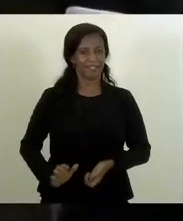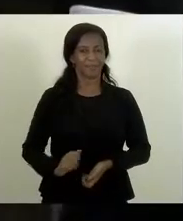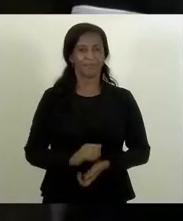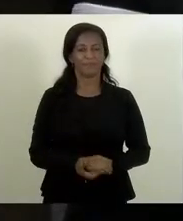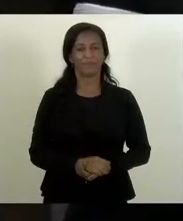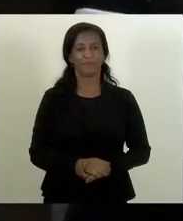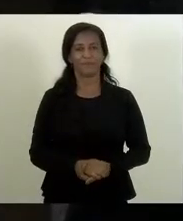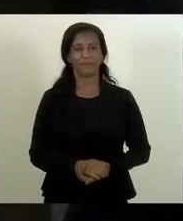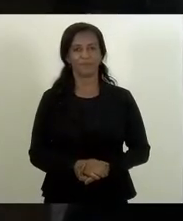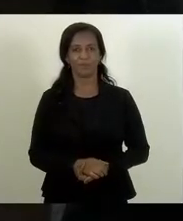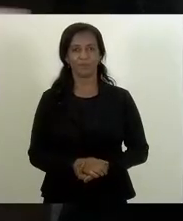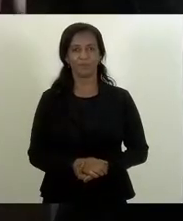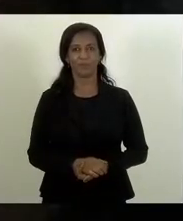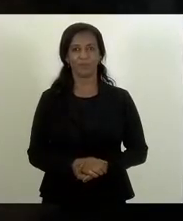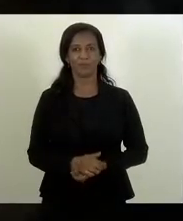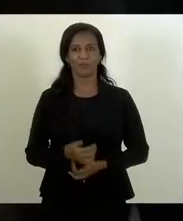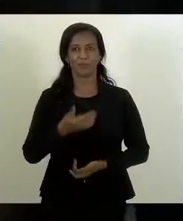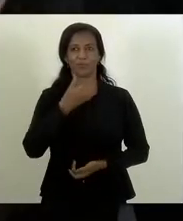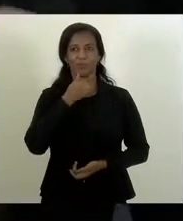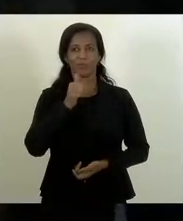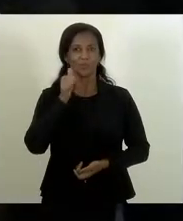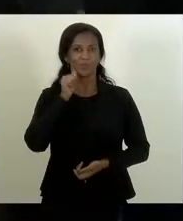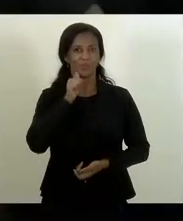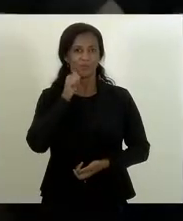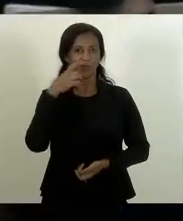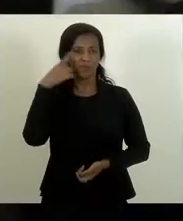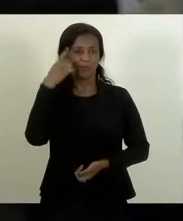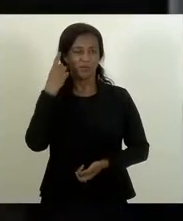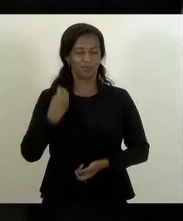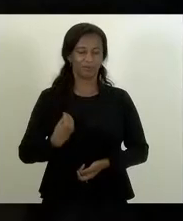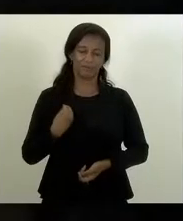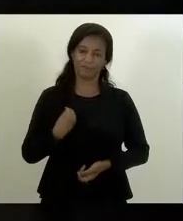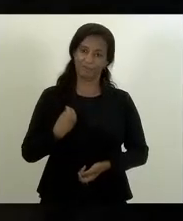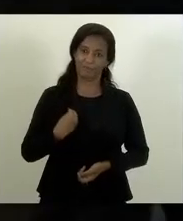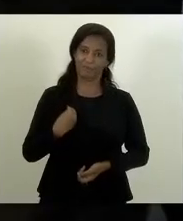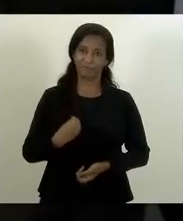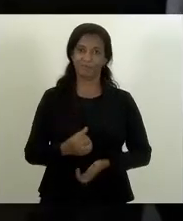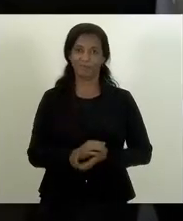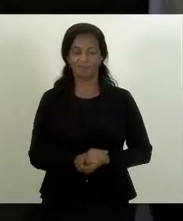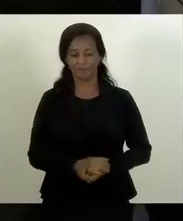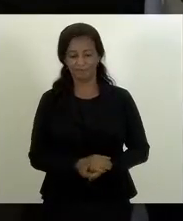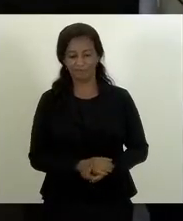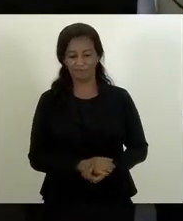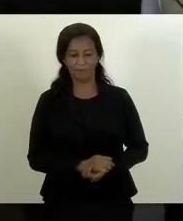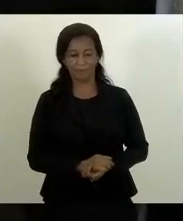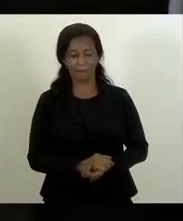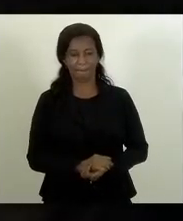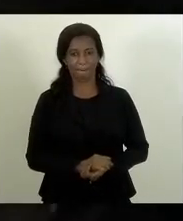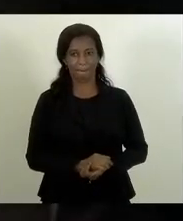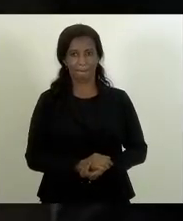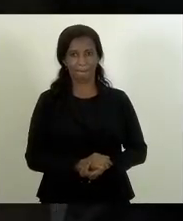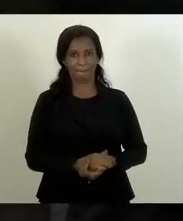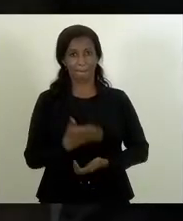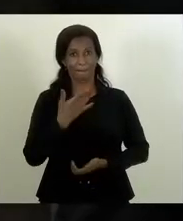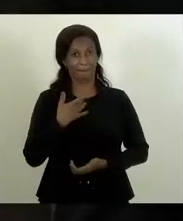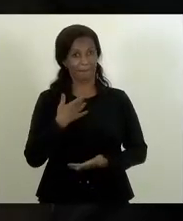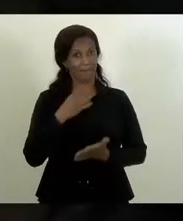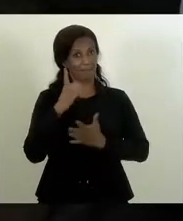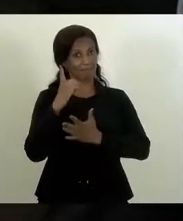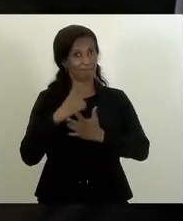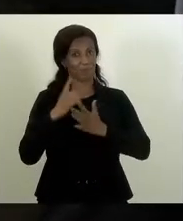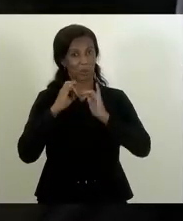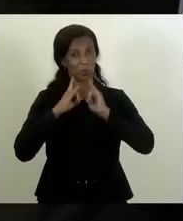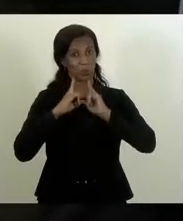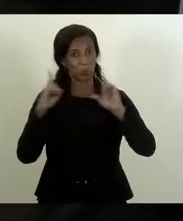Siciliano, senhoras deputadas, senhores deputados presentes, que a minha declaração é